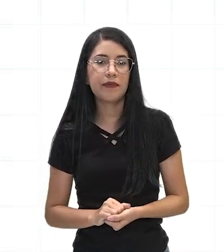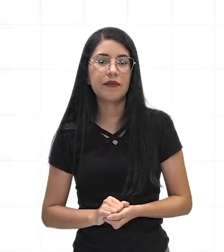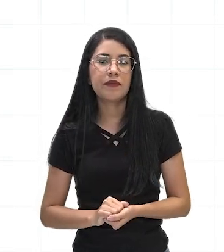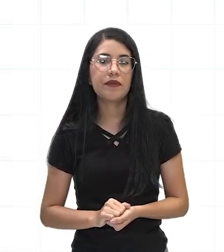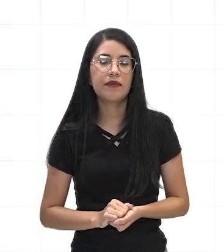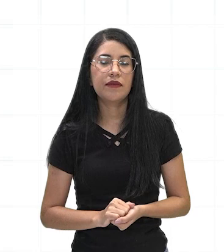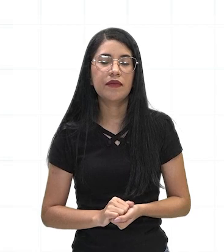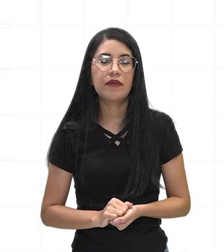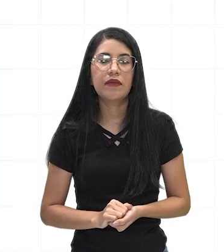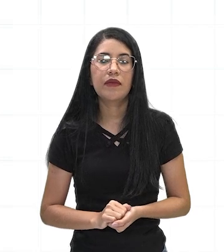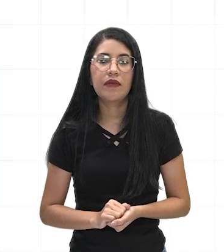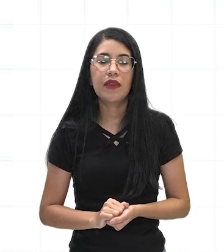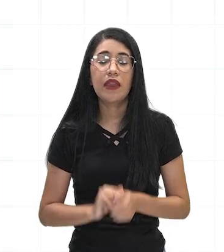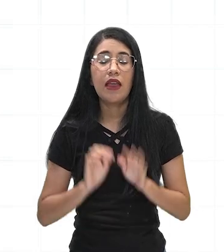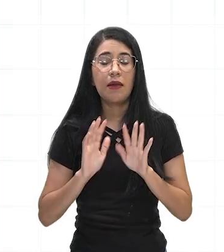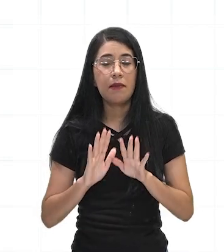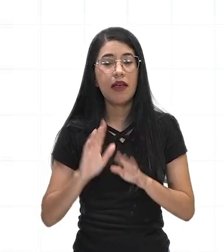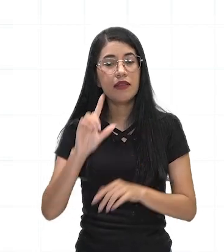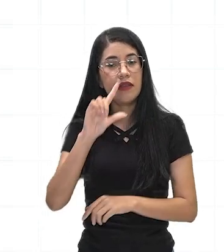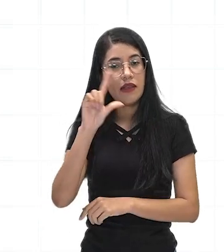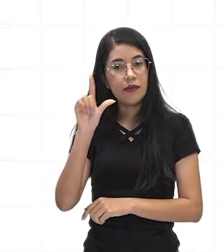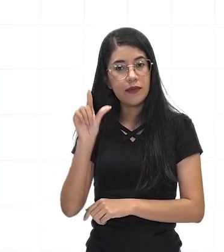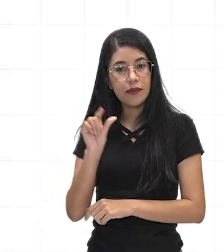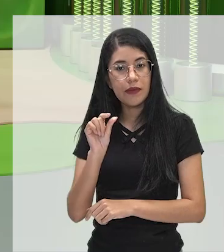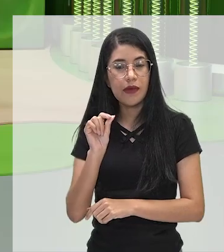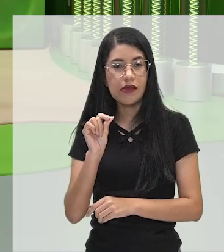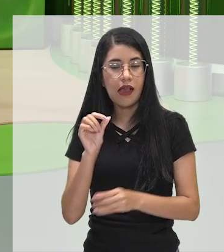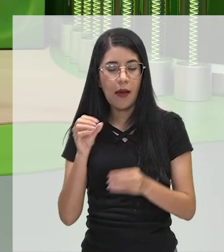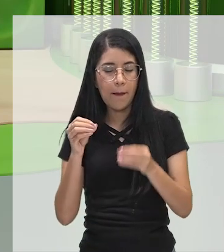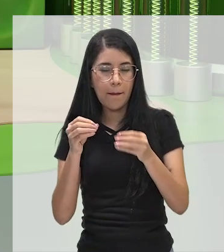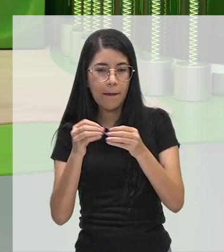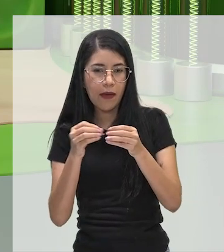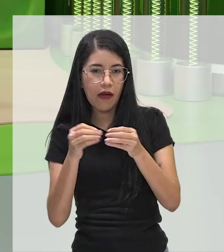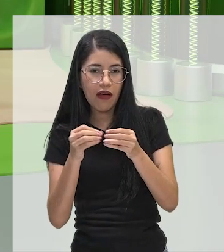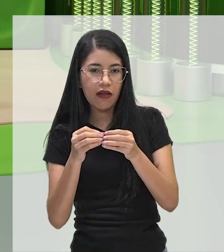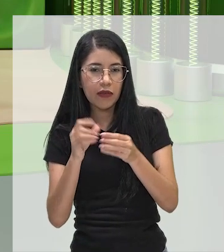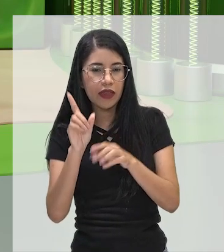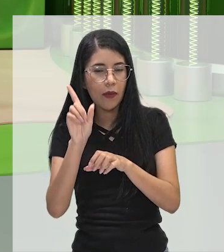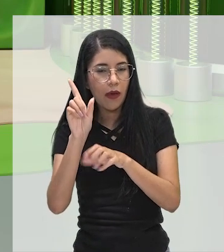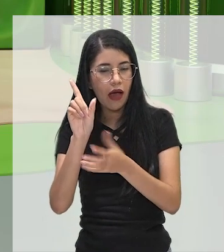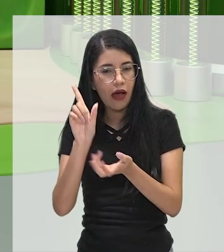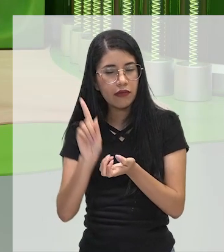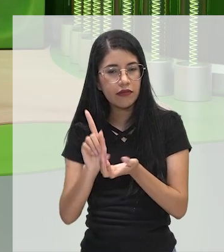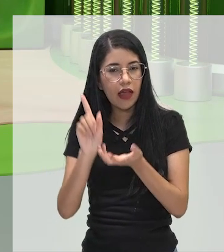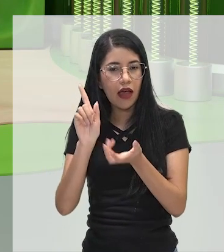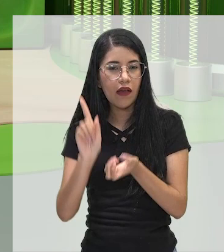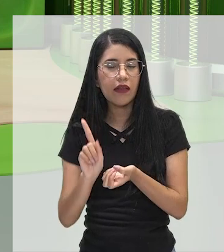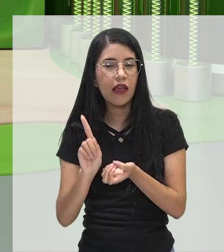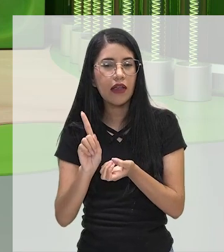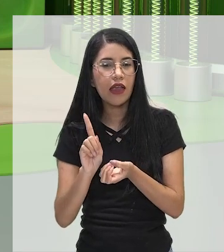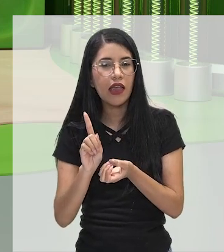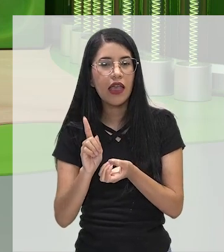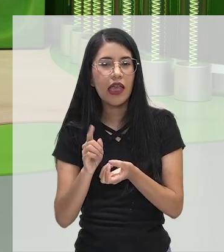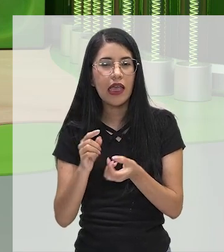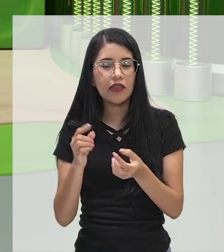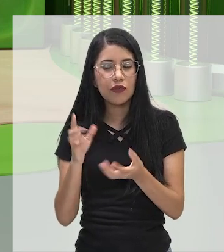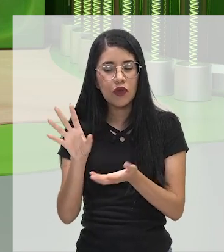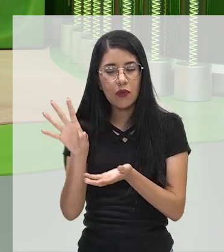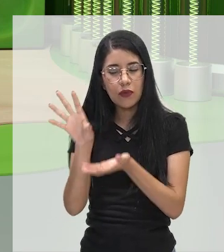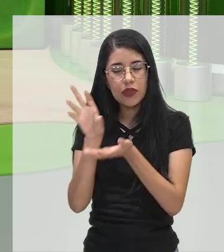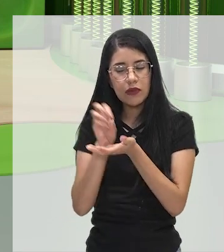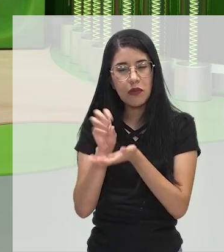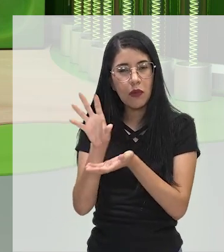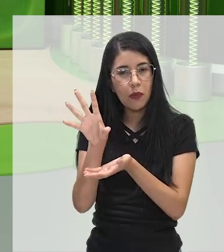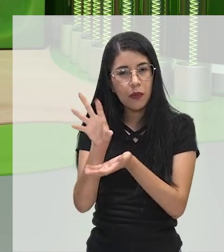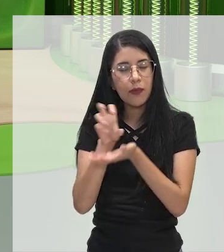Terra. Só que a Lua está ali próximo e essa gravidade, né, essa gravidade lunar é como se eles estivessem se atraindo, como